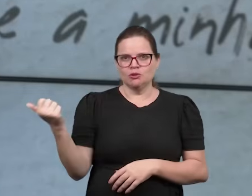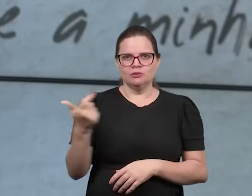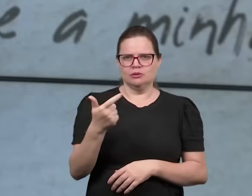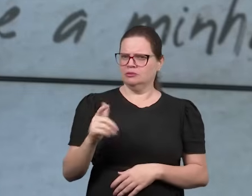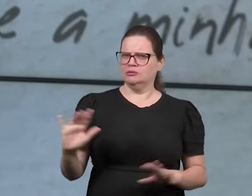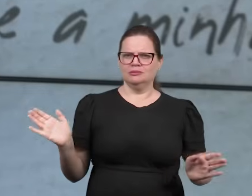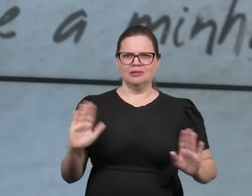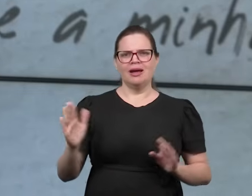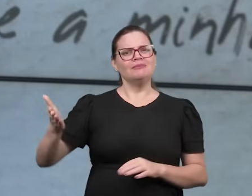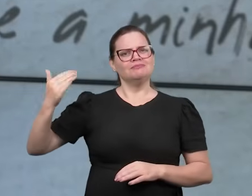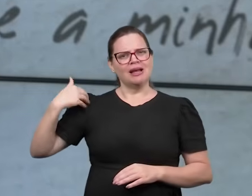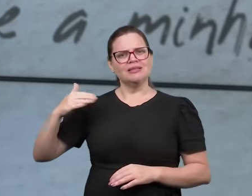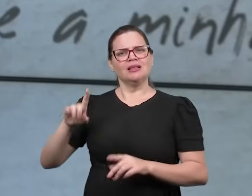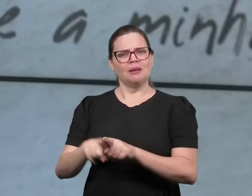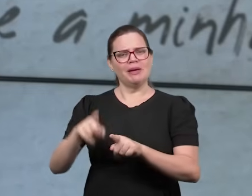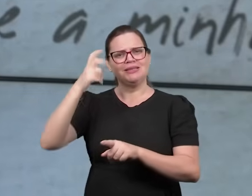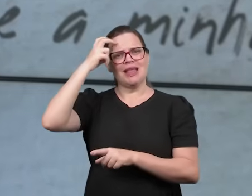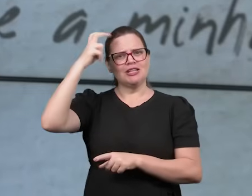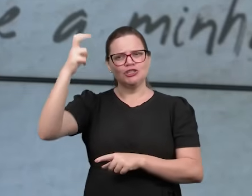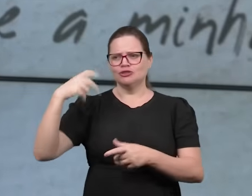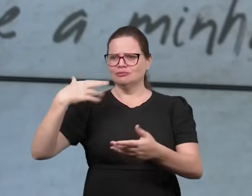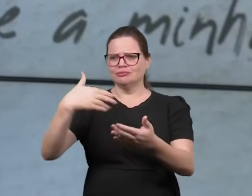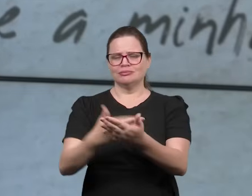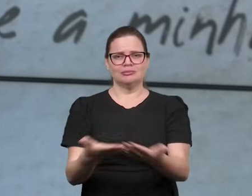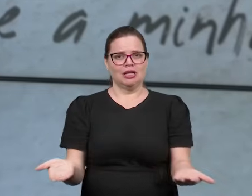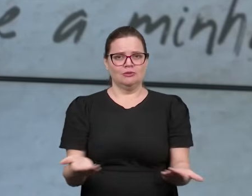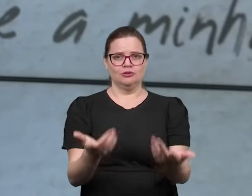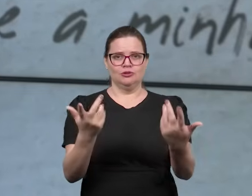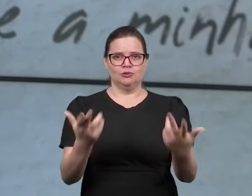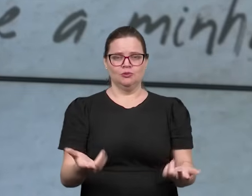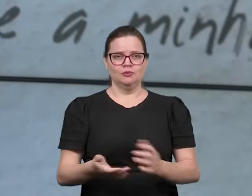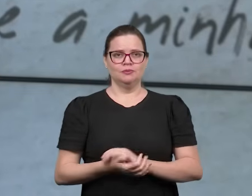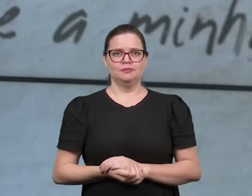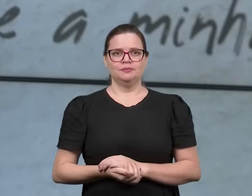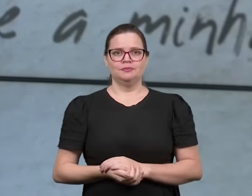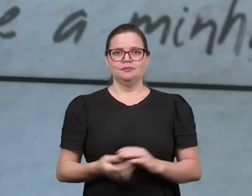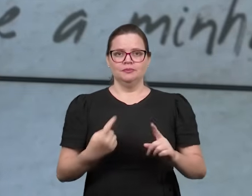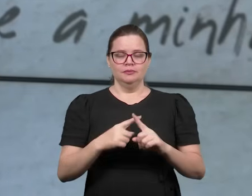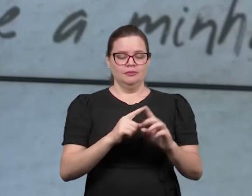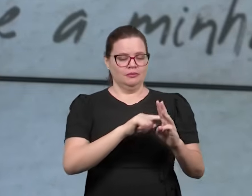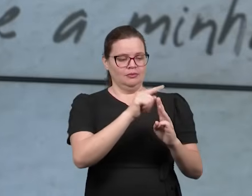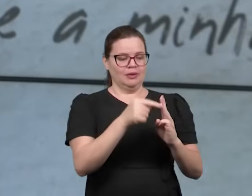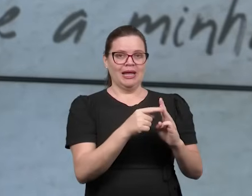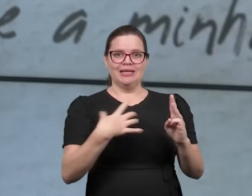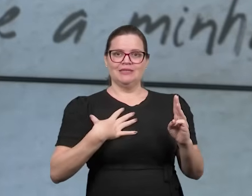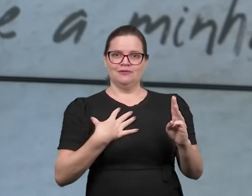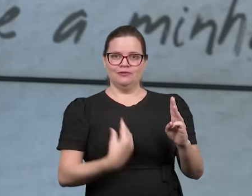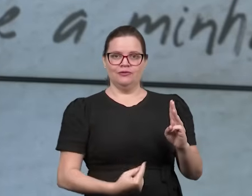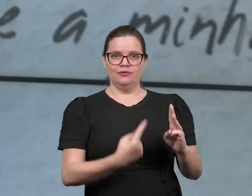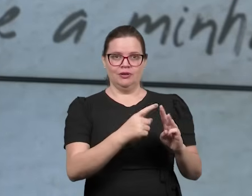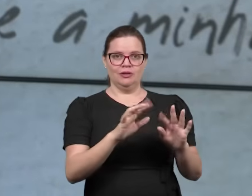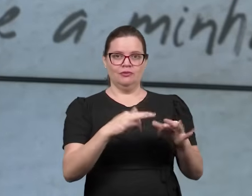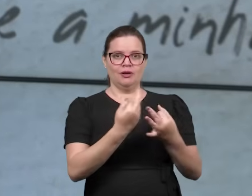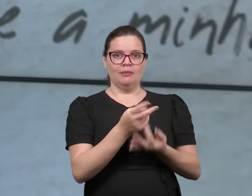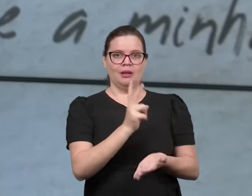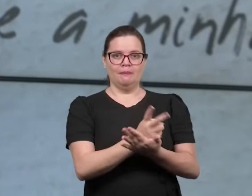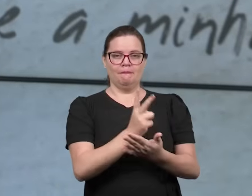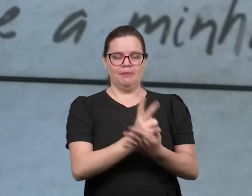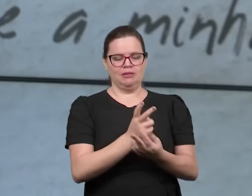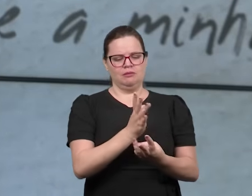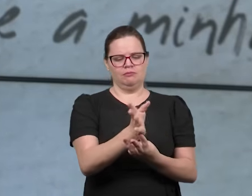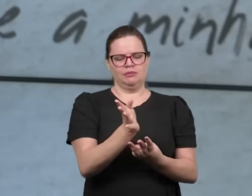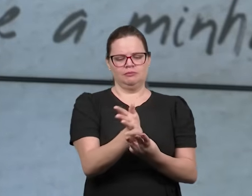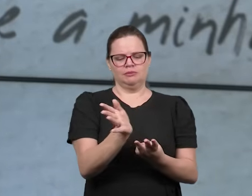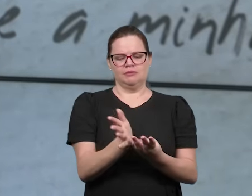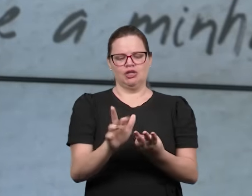tão inteligentes. Mas você vê que no âmbito dessa mesma família, 3 vertentes completamente